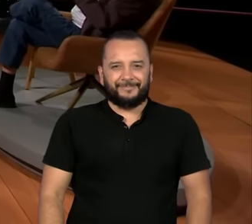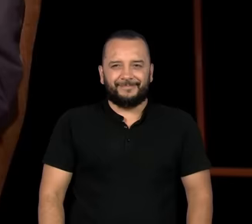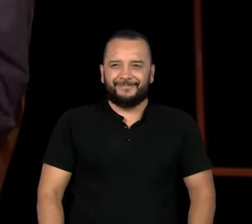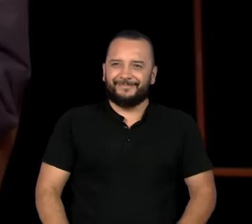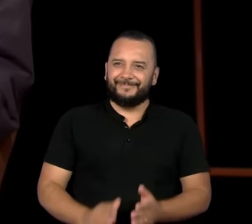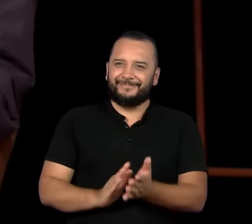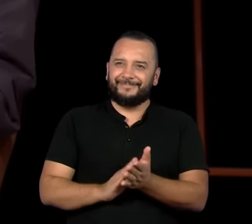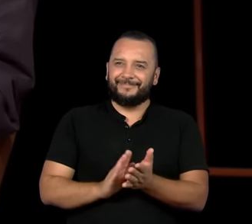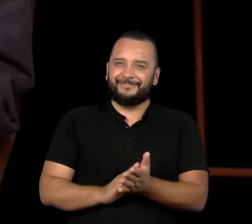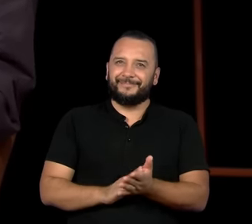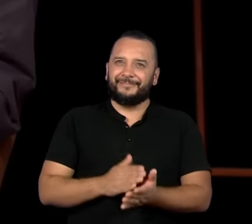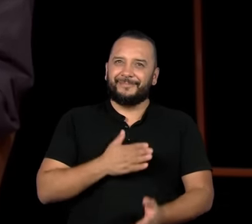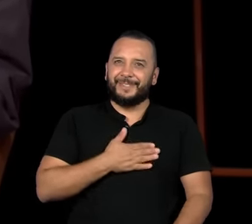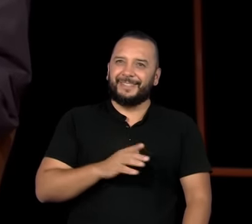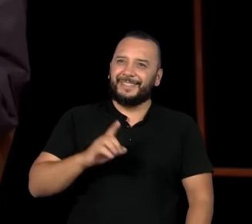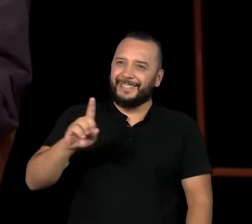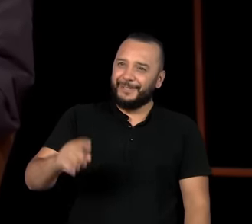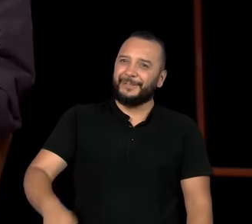Meu Deus do céu,